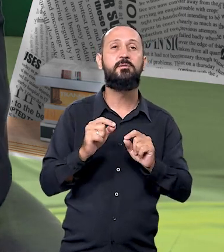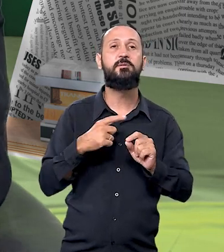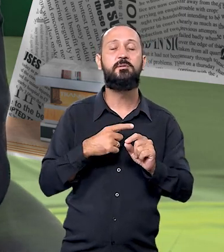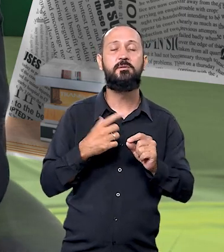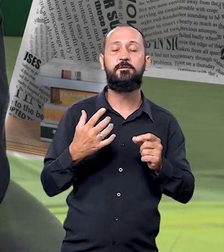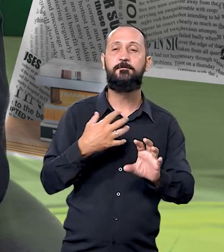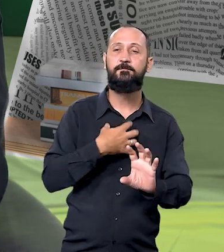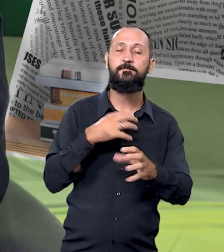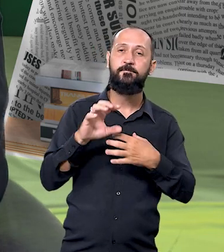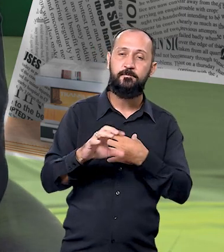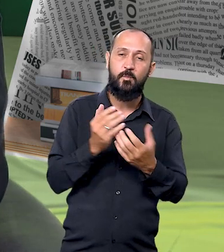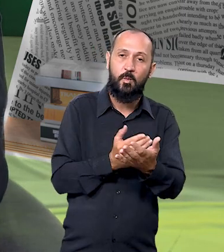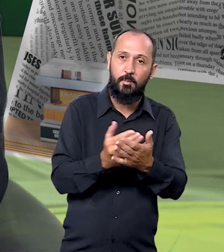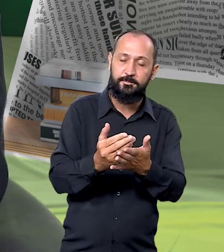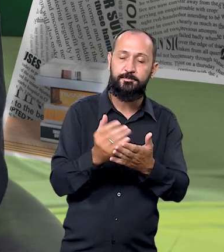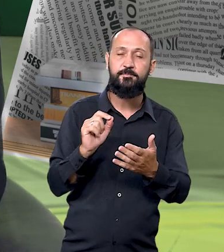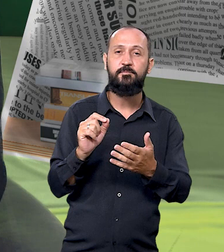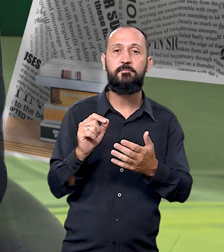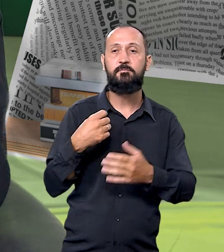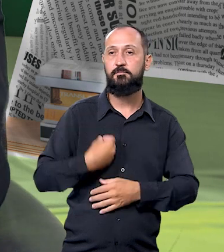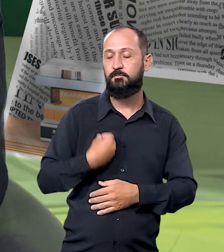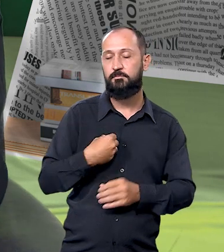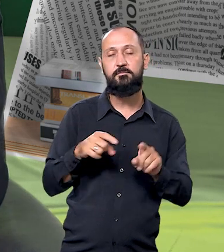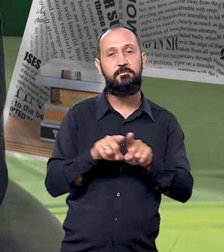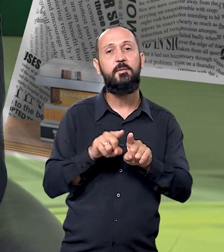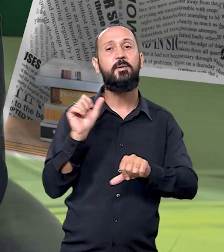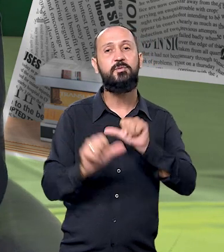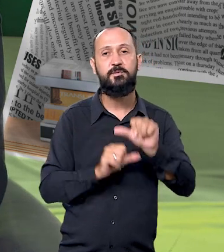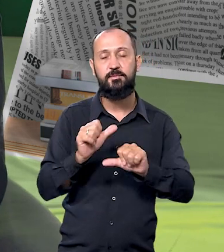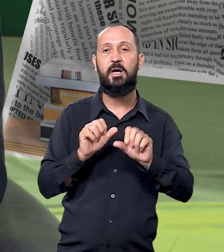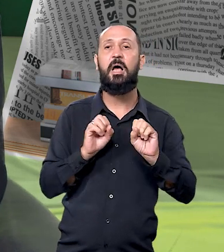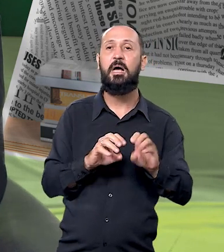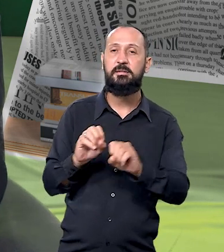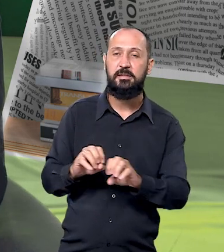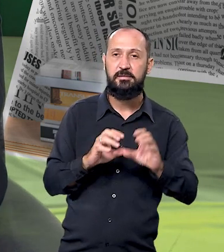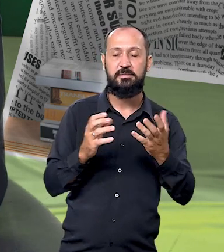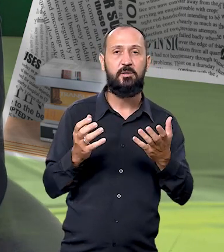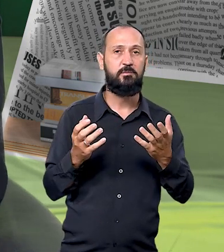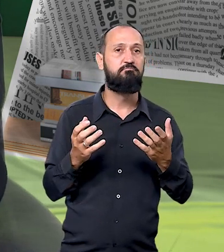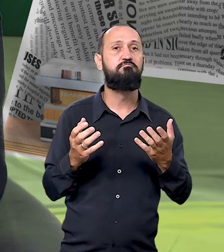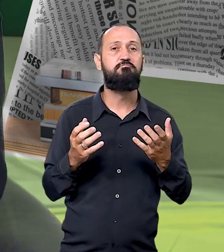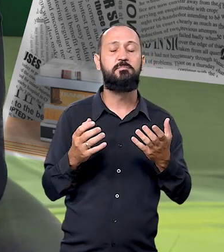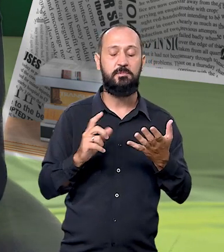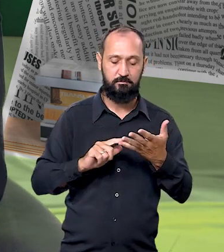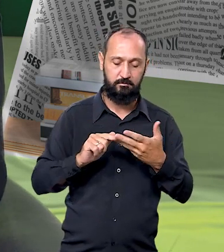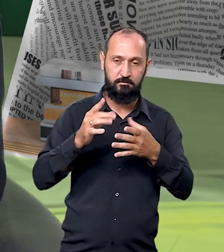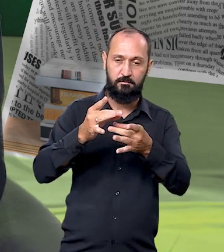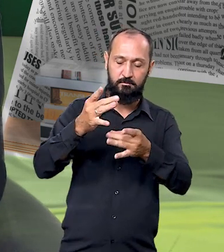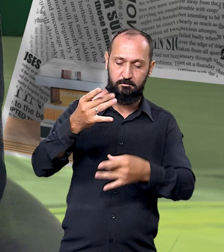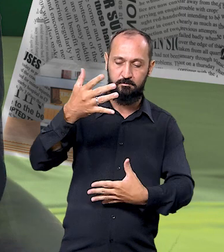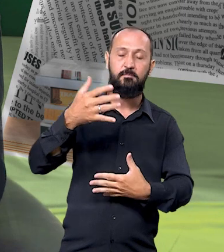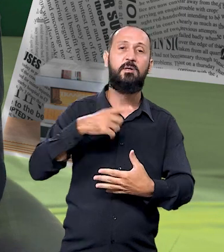fundamental essa sensibilização, mas essa iniciativa por parte deles também de transformar, né, a educação. Então são